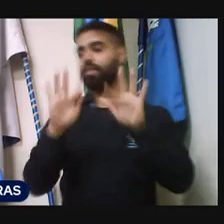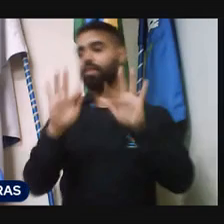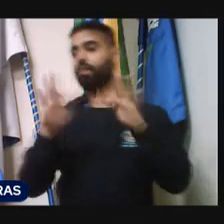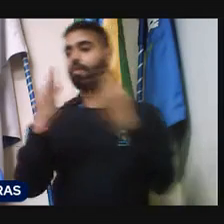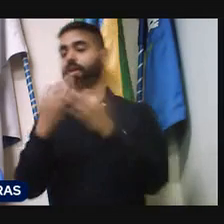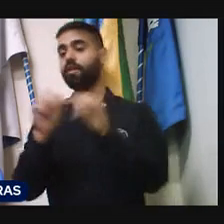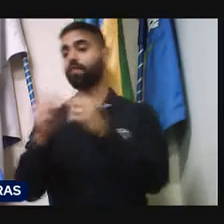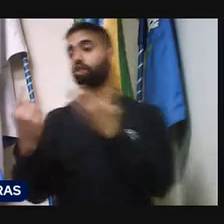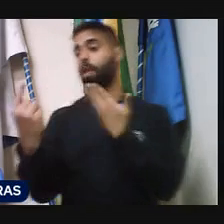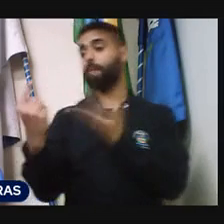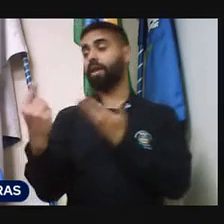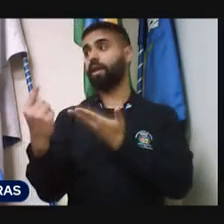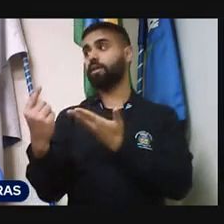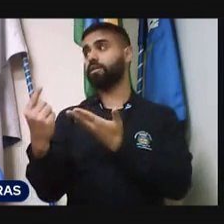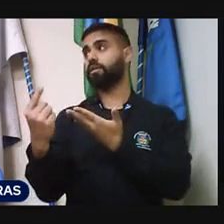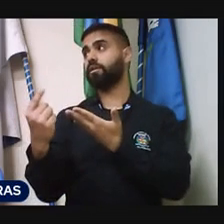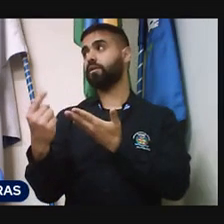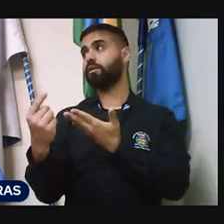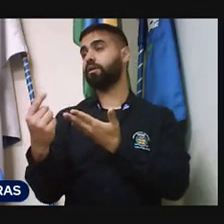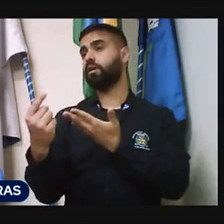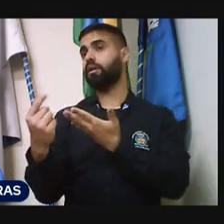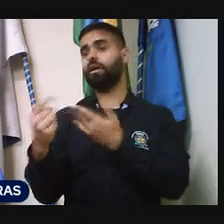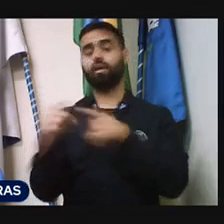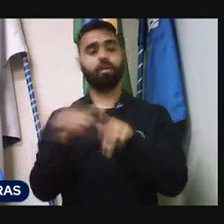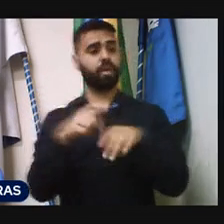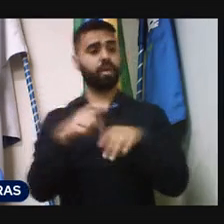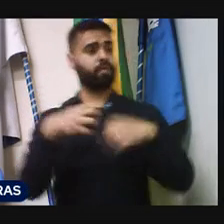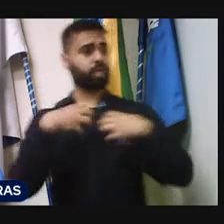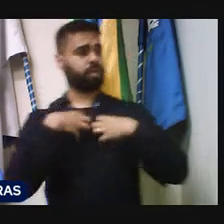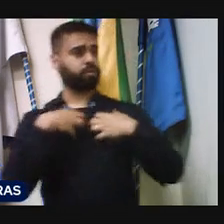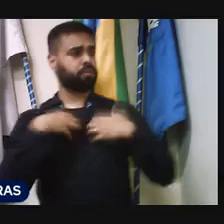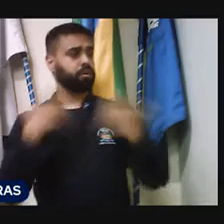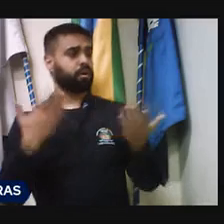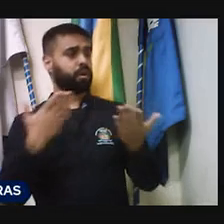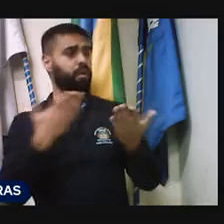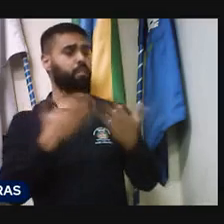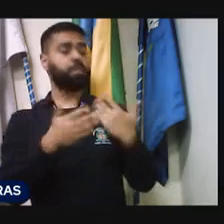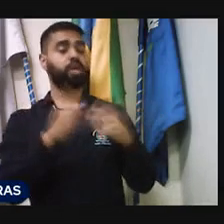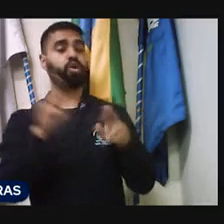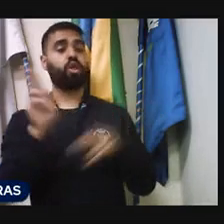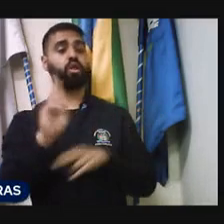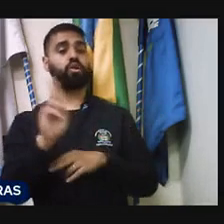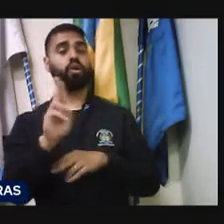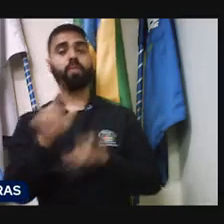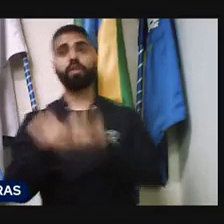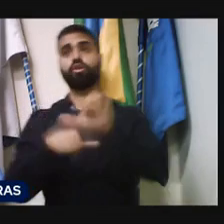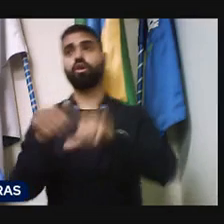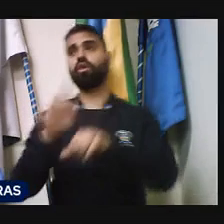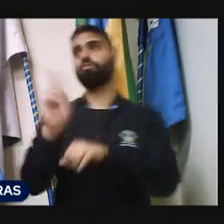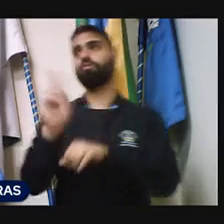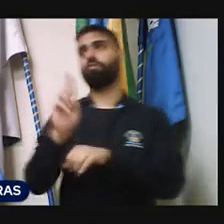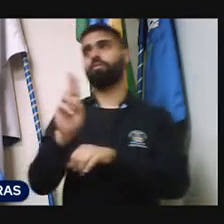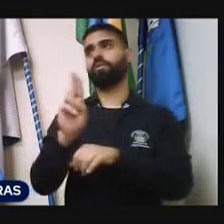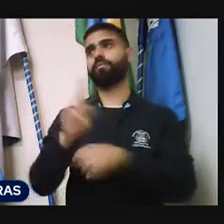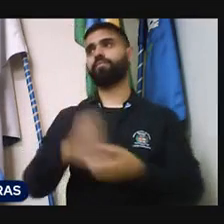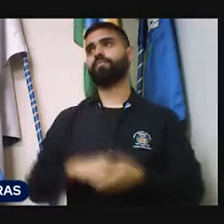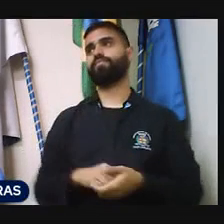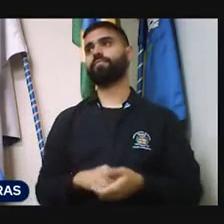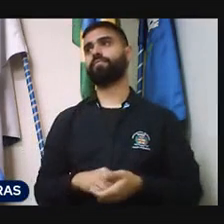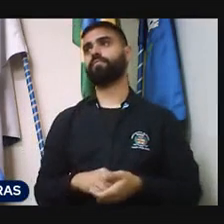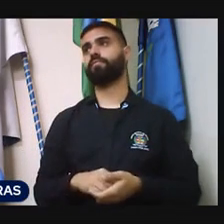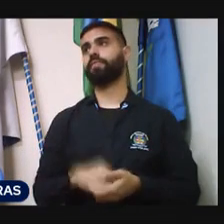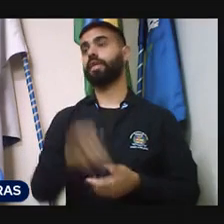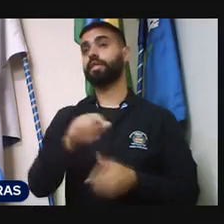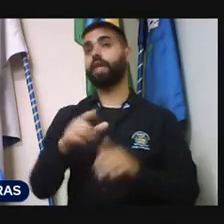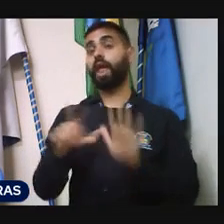foi homenageada recentemente e vai ficar sentida com a retirada do nome dele para colocar um outro nome esse a